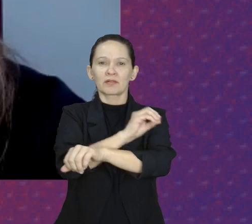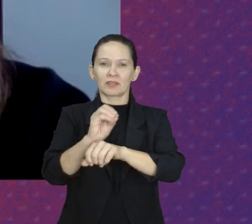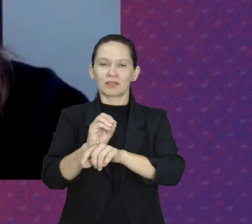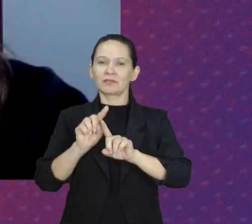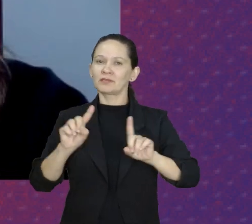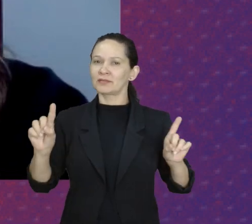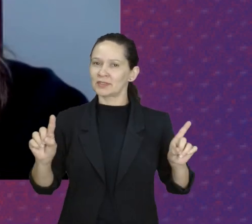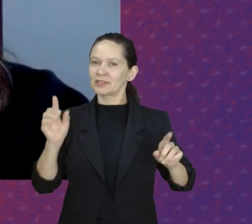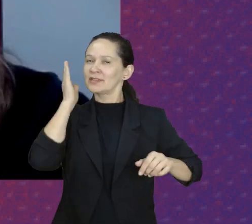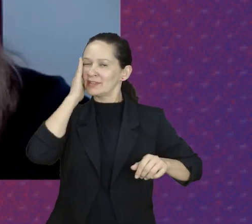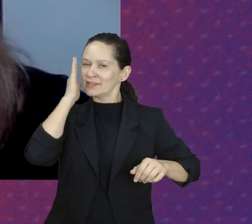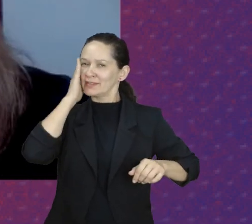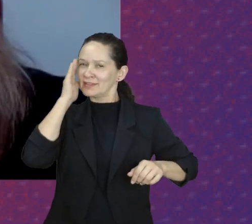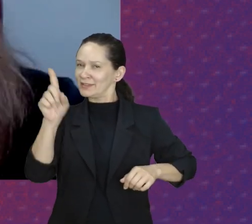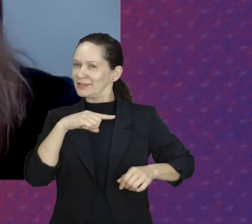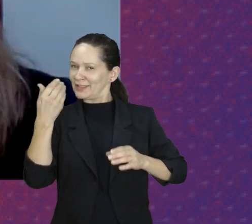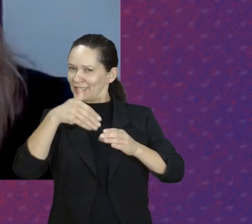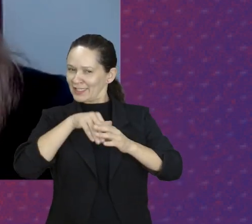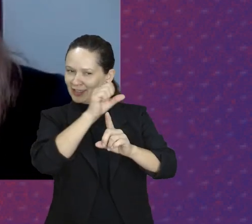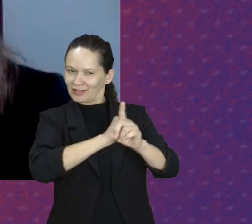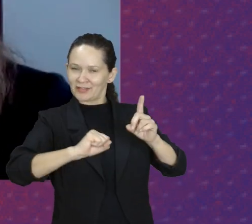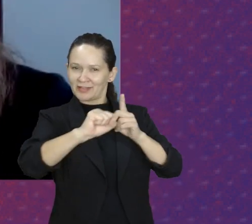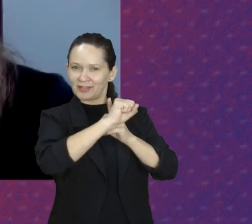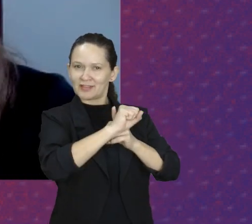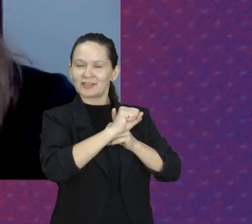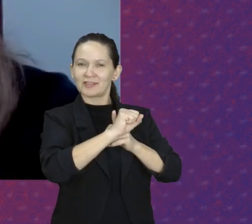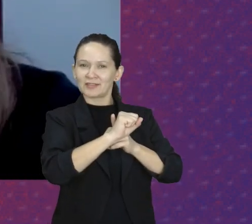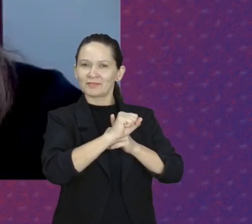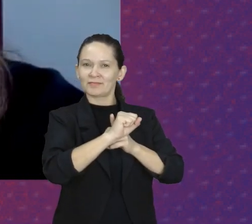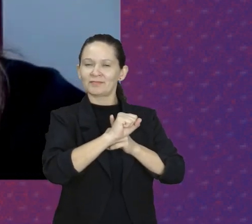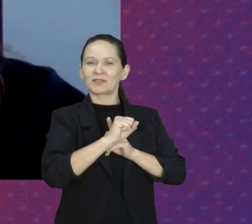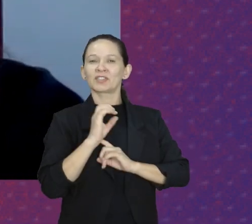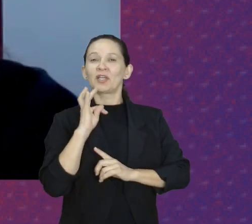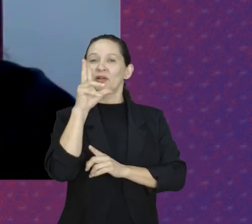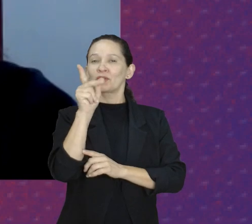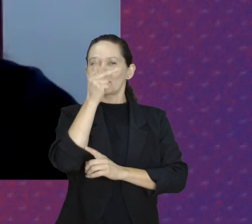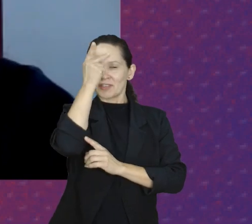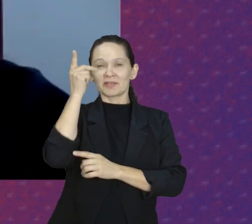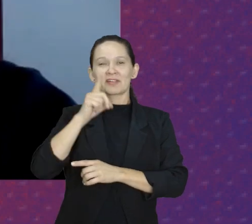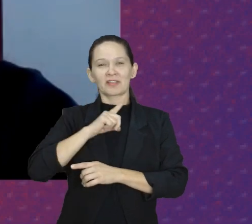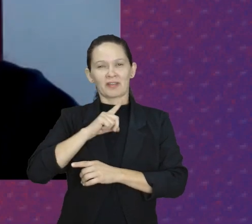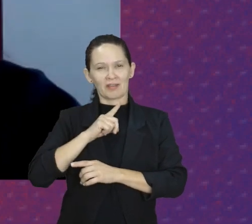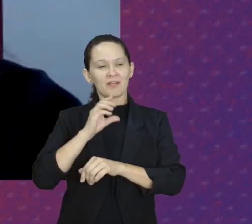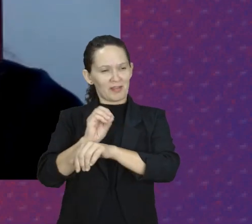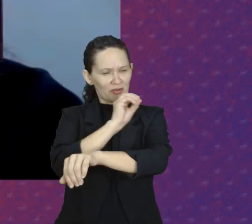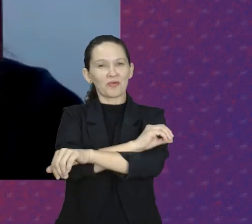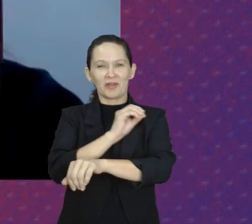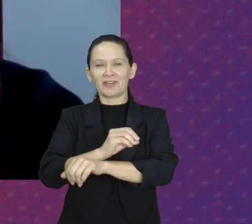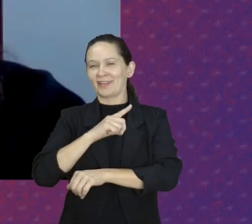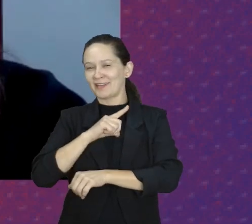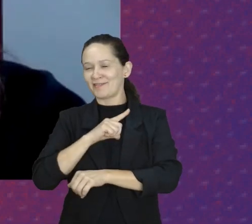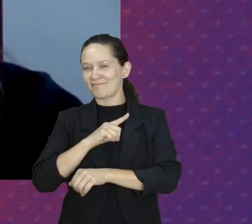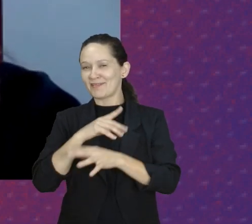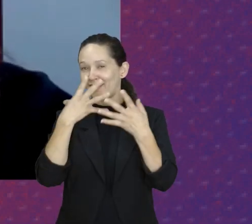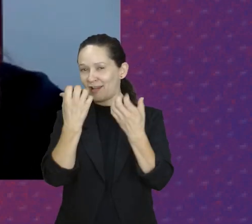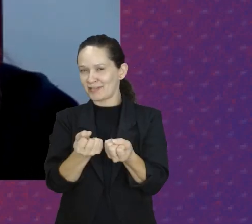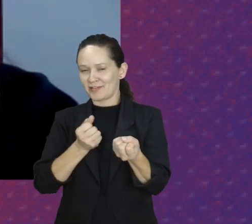mas a gente sabe que na nossa sociedade não são todas as pessoas que cuidam, que assumem